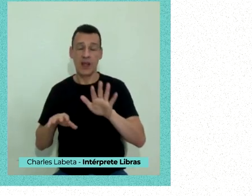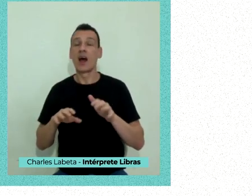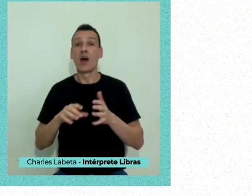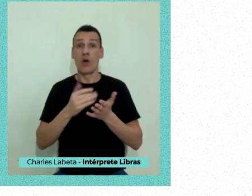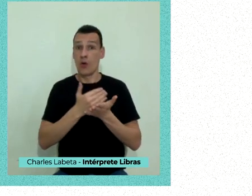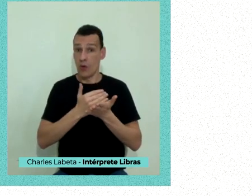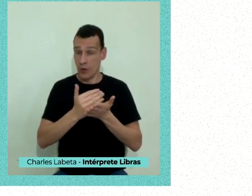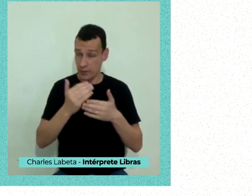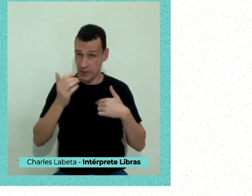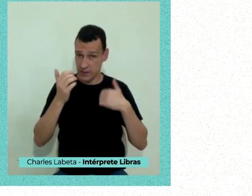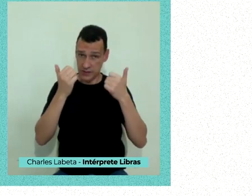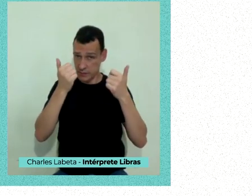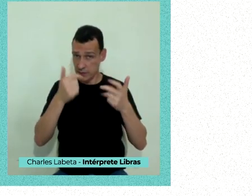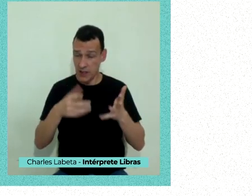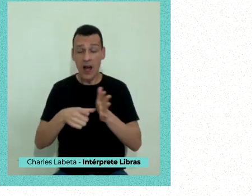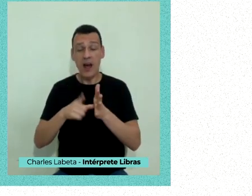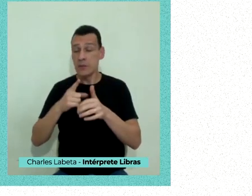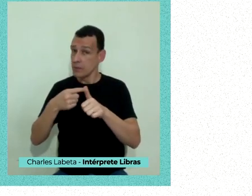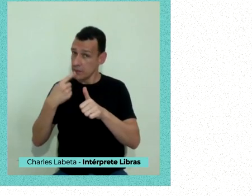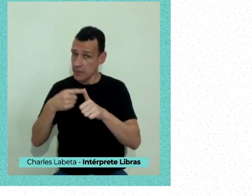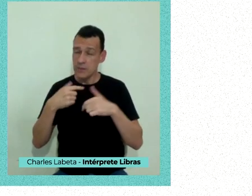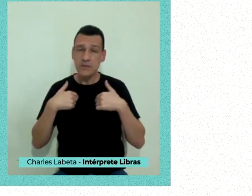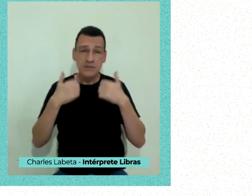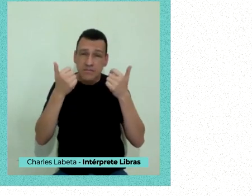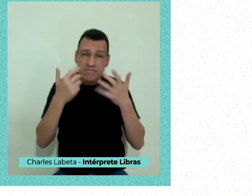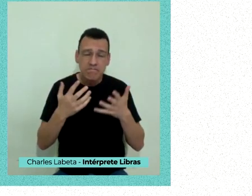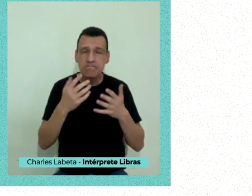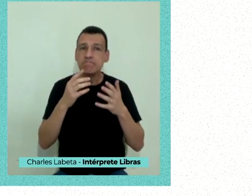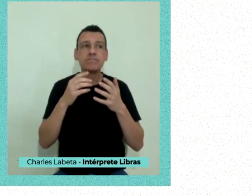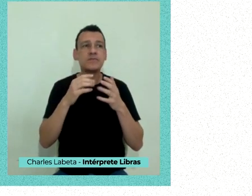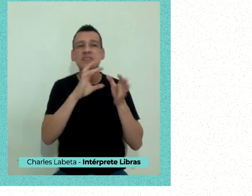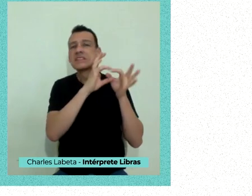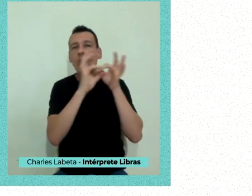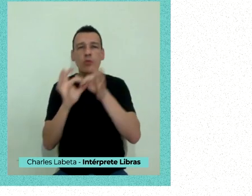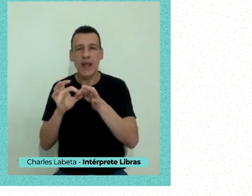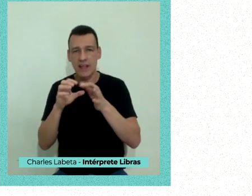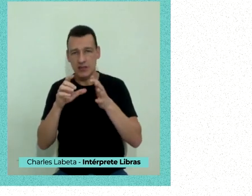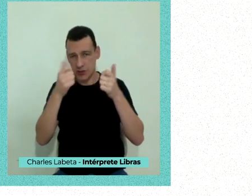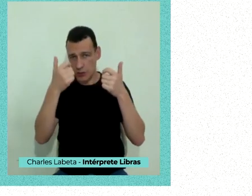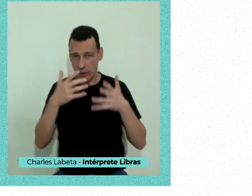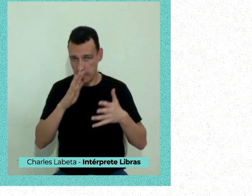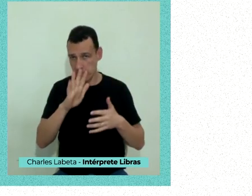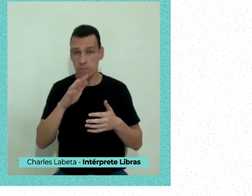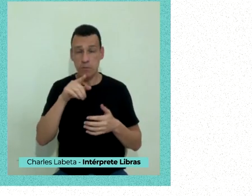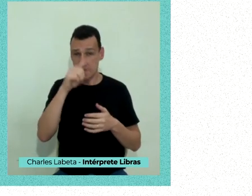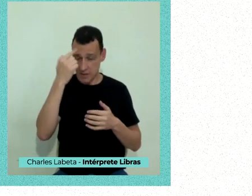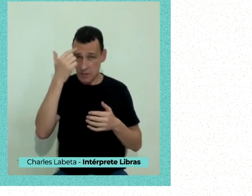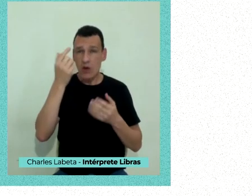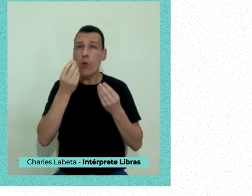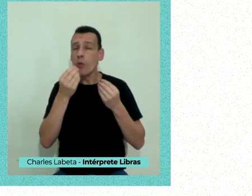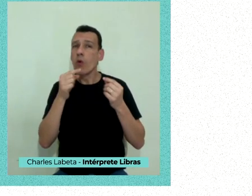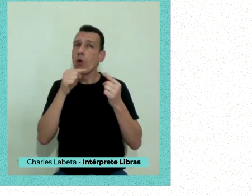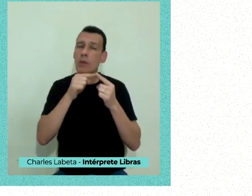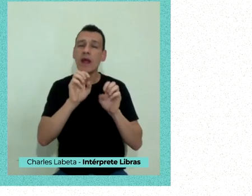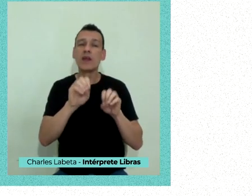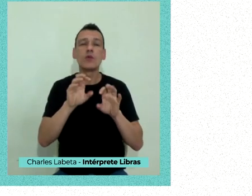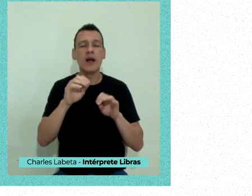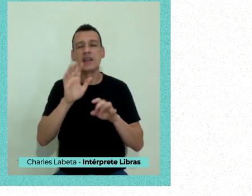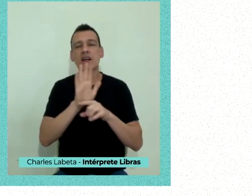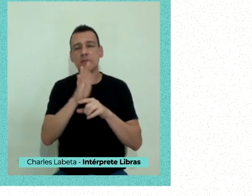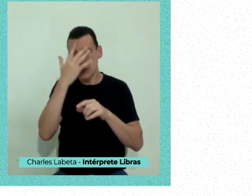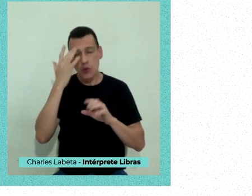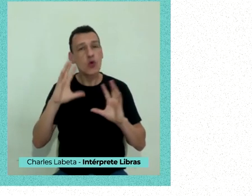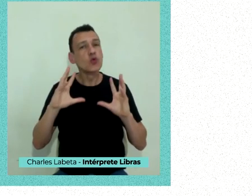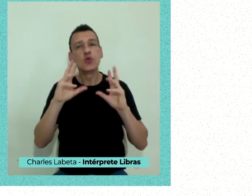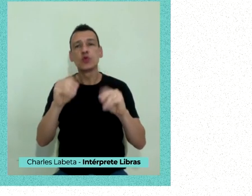e trazer no debate três pontos fundamentais para a gente pensar nessa educação para todos. A partir